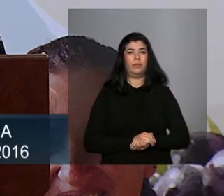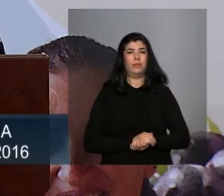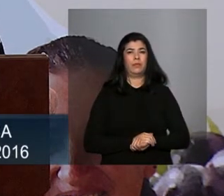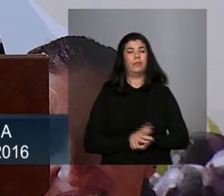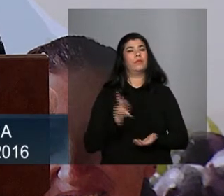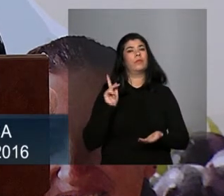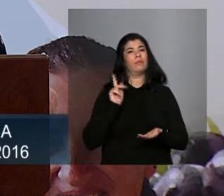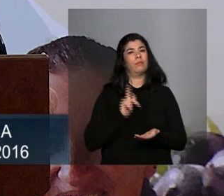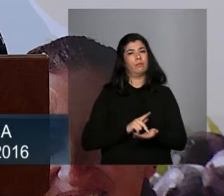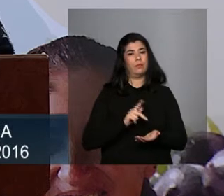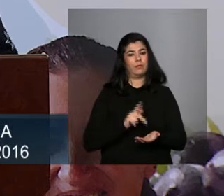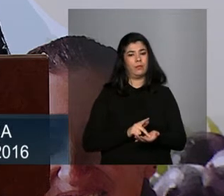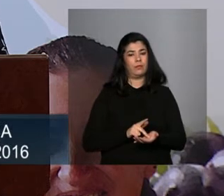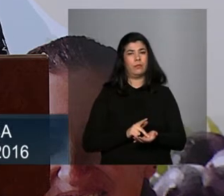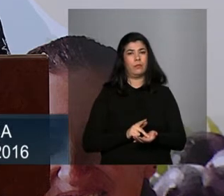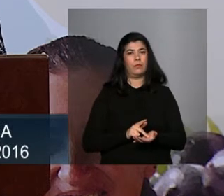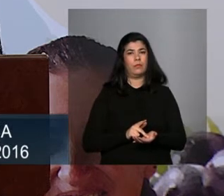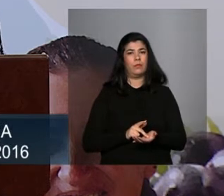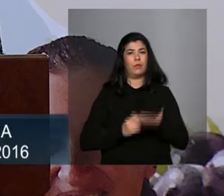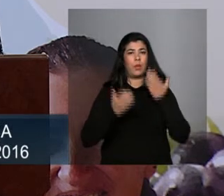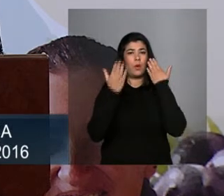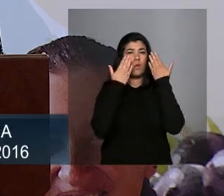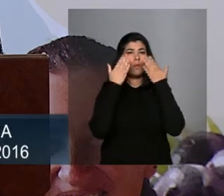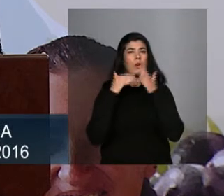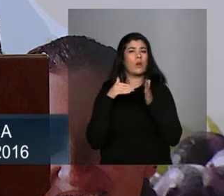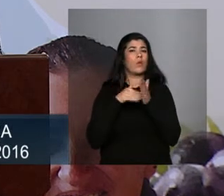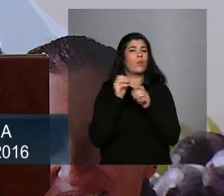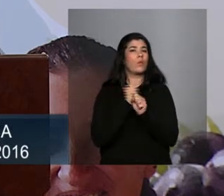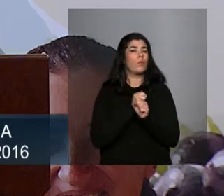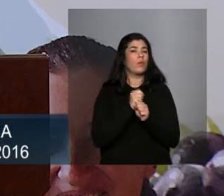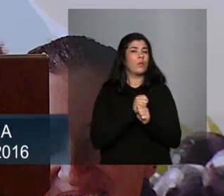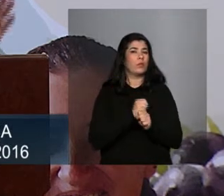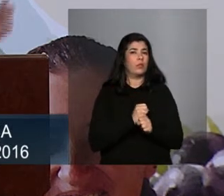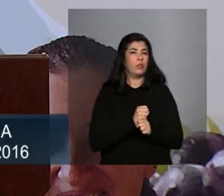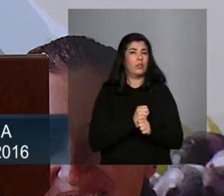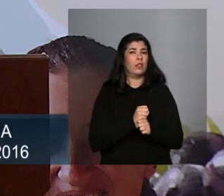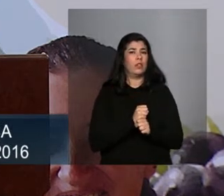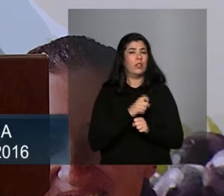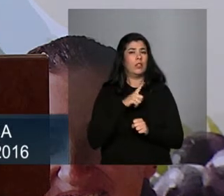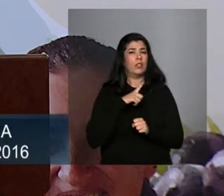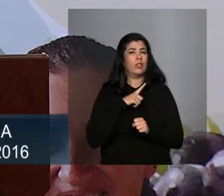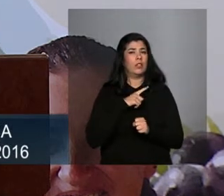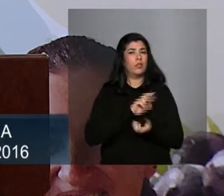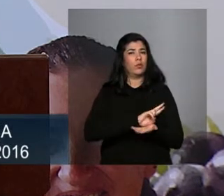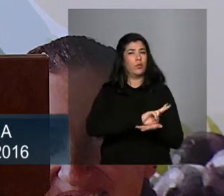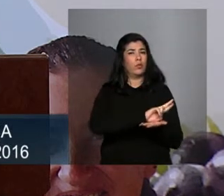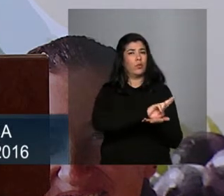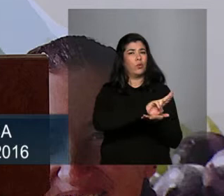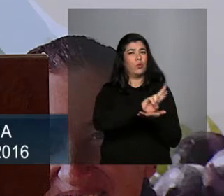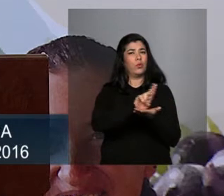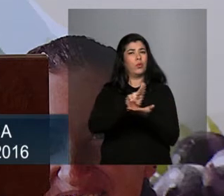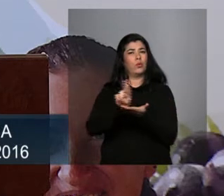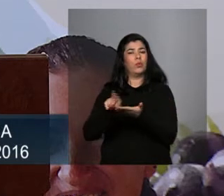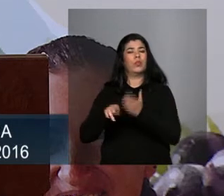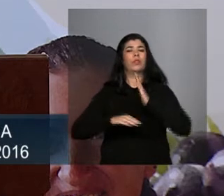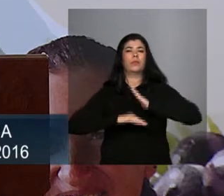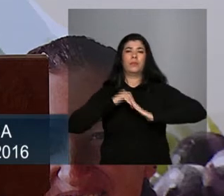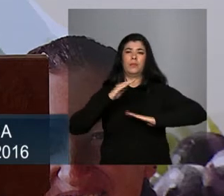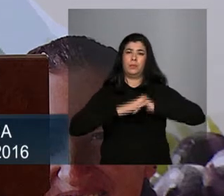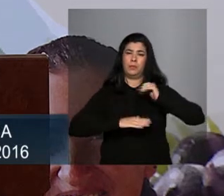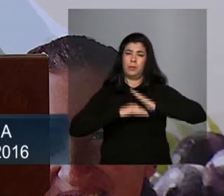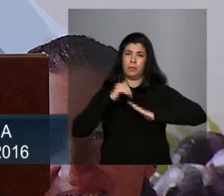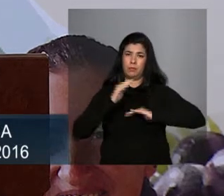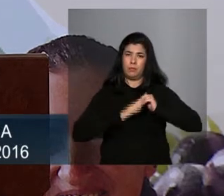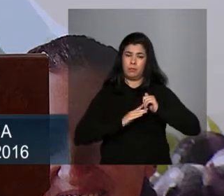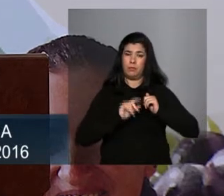de fato, como nos anos anteriores, nós chegamos a um leque de ações e eu quero dizer que esse